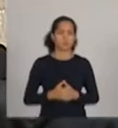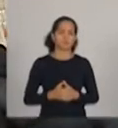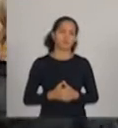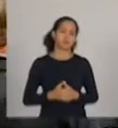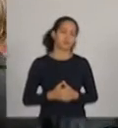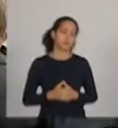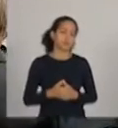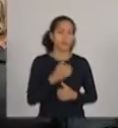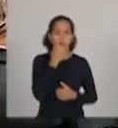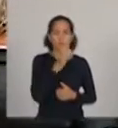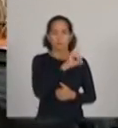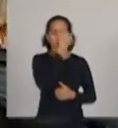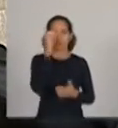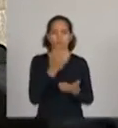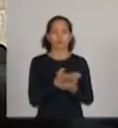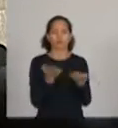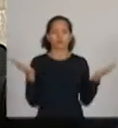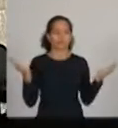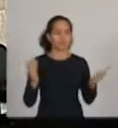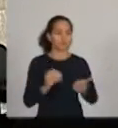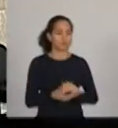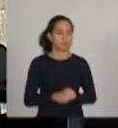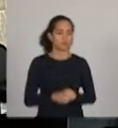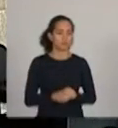Bom, bom dia a todos.